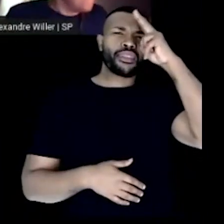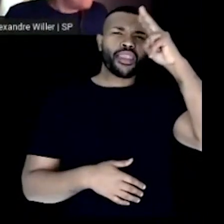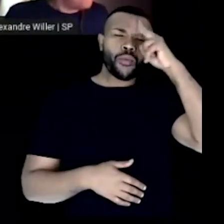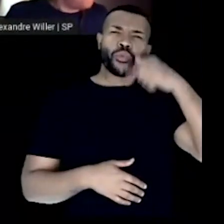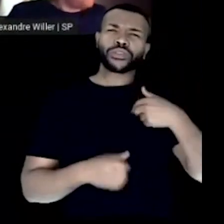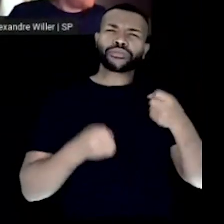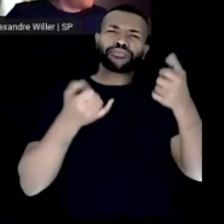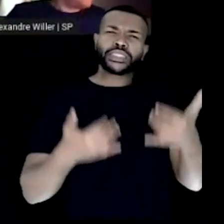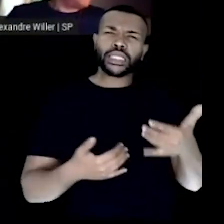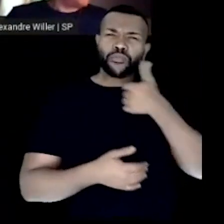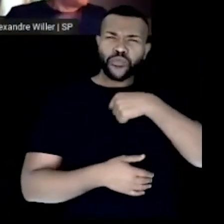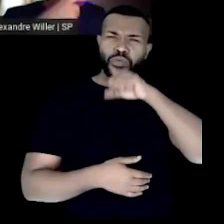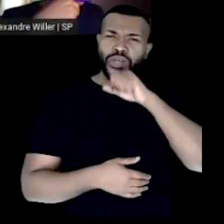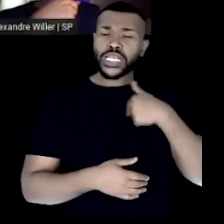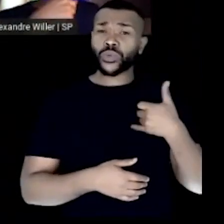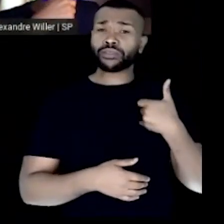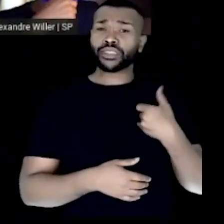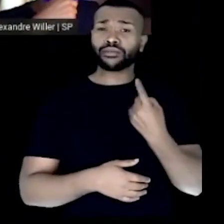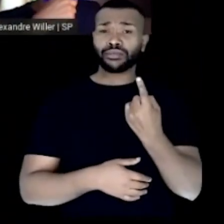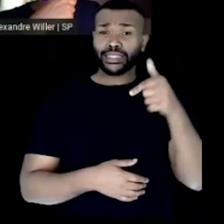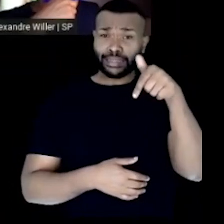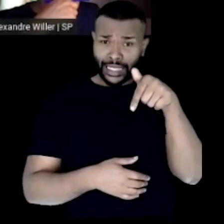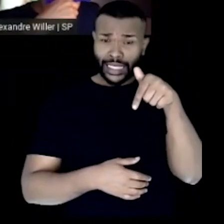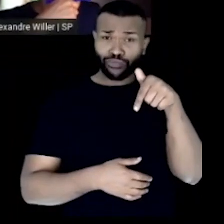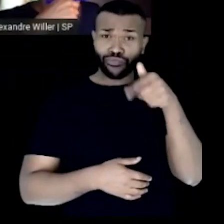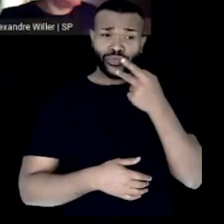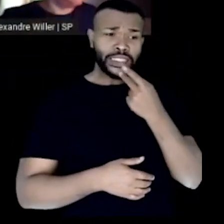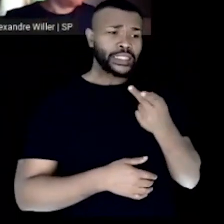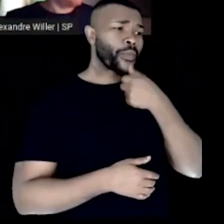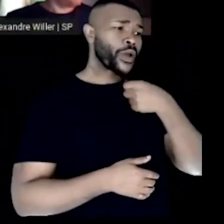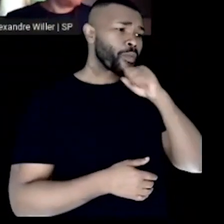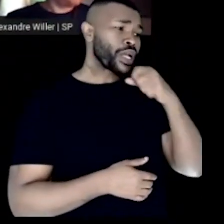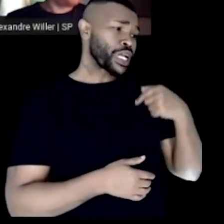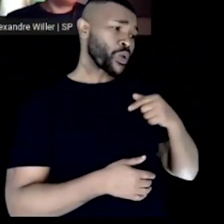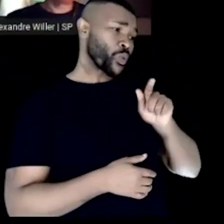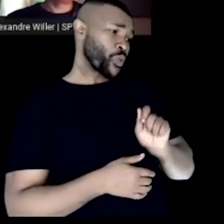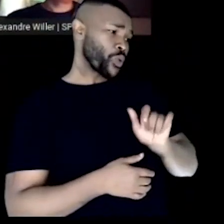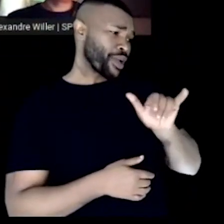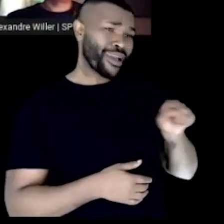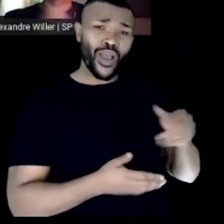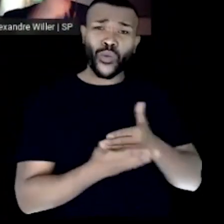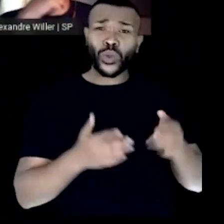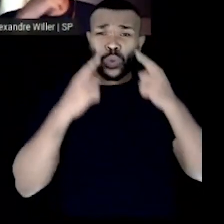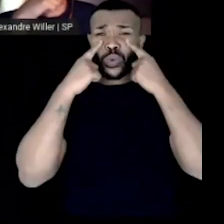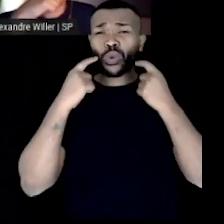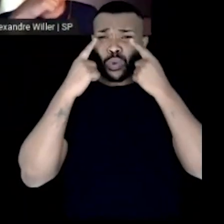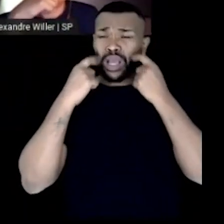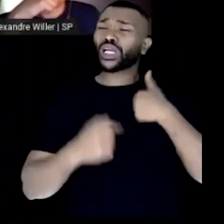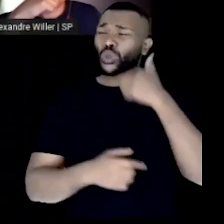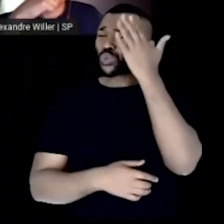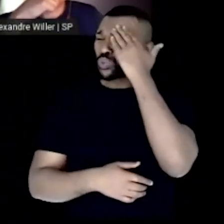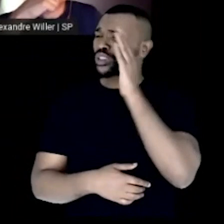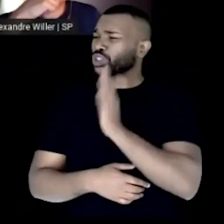eu lembro, inclusive, até quando eu contei para minha mãe, sabe? Eu tinha 17, 18 anos, eu cheguei assim para minha mãe e falei, mãe, eu sou gay. E ela começou